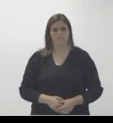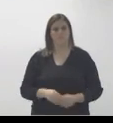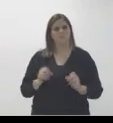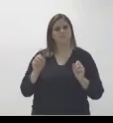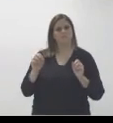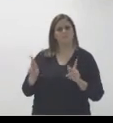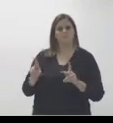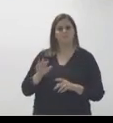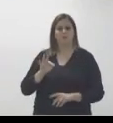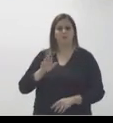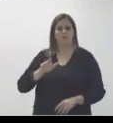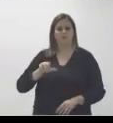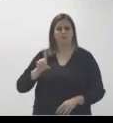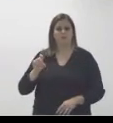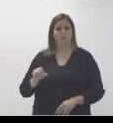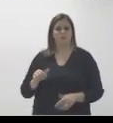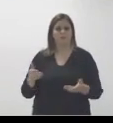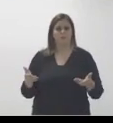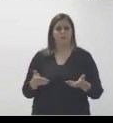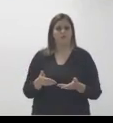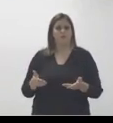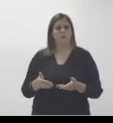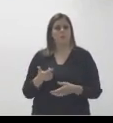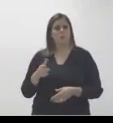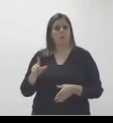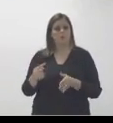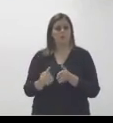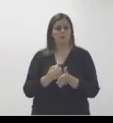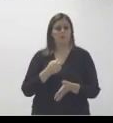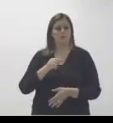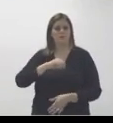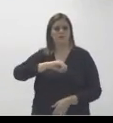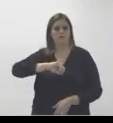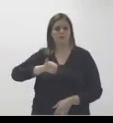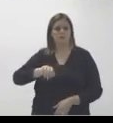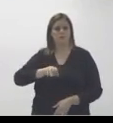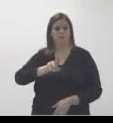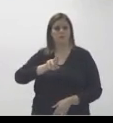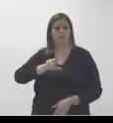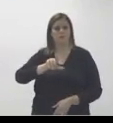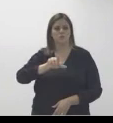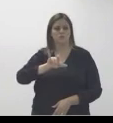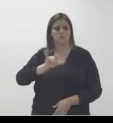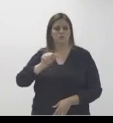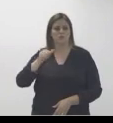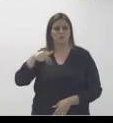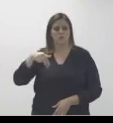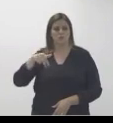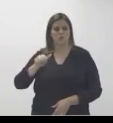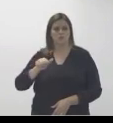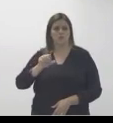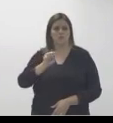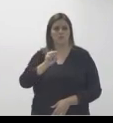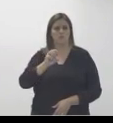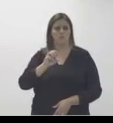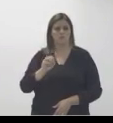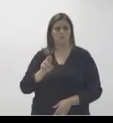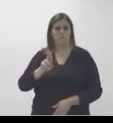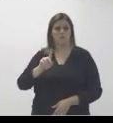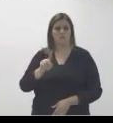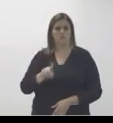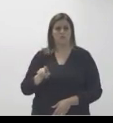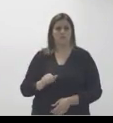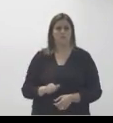da juliana souza é ela traz aqui um questionamento de que forma o tema direitos humanos está